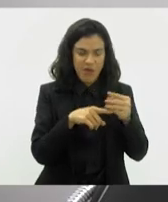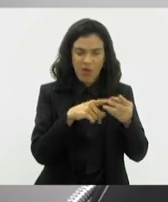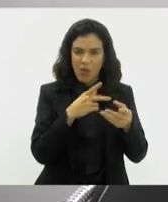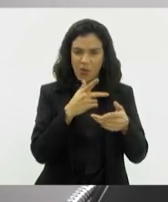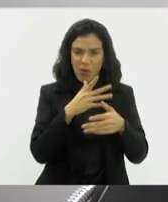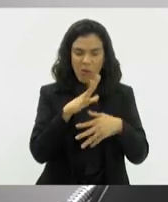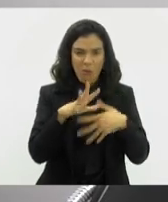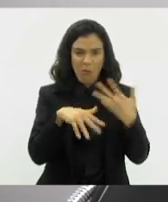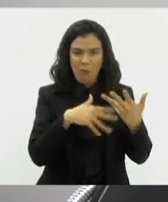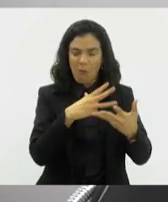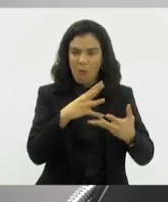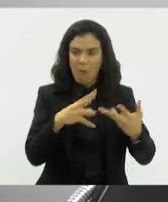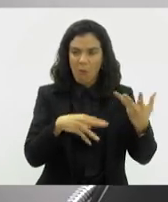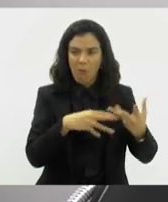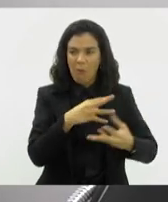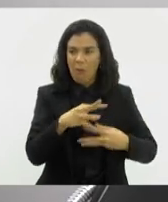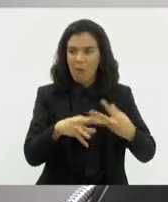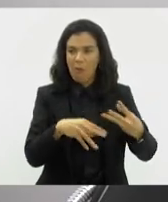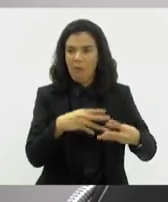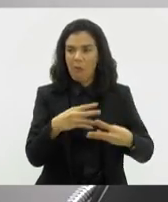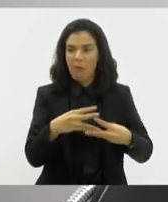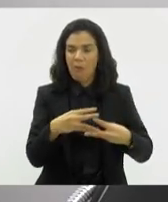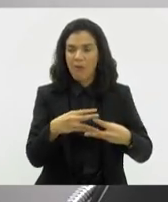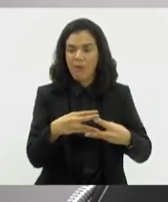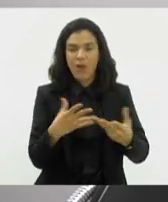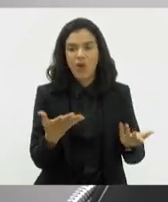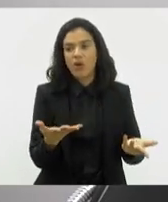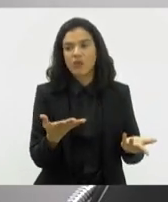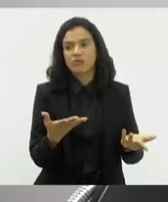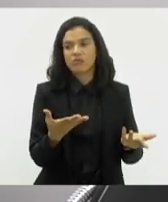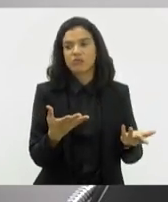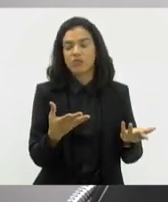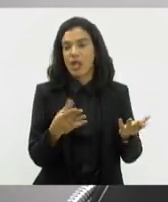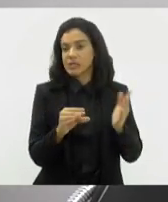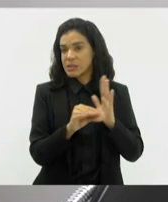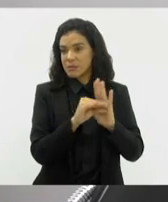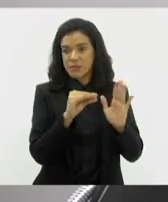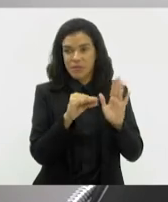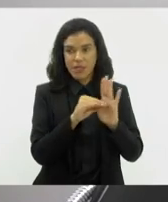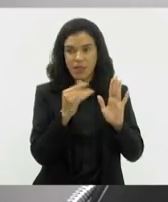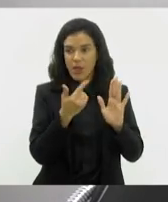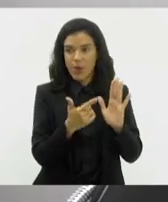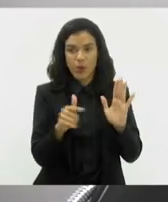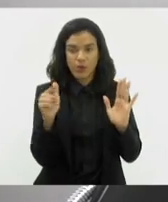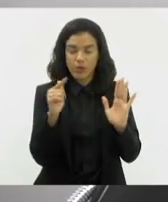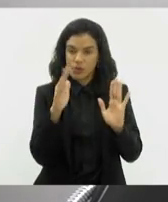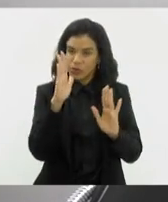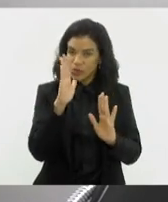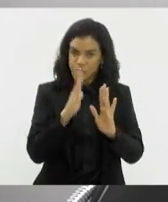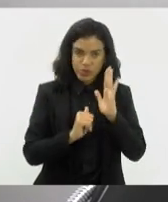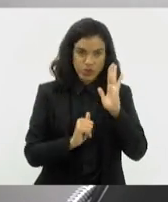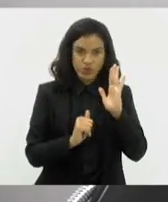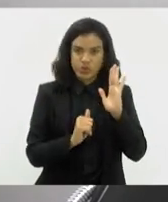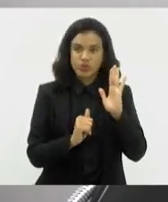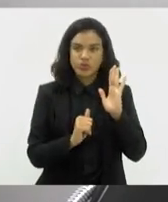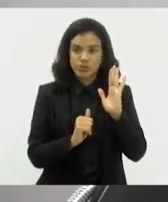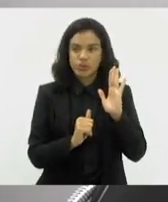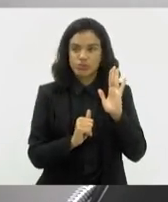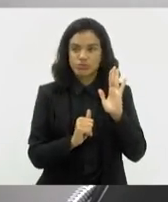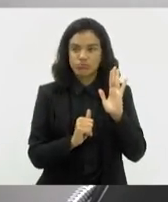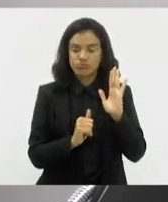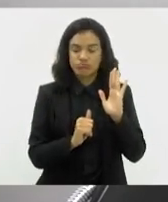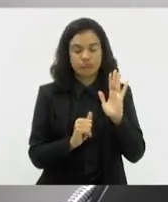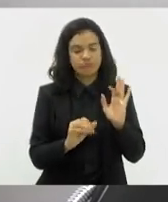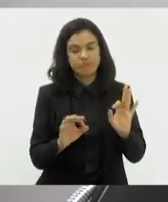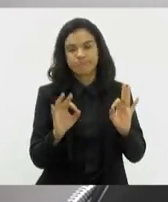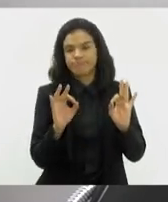Ou não tem emenda no relator, ou as emendas que ele fez são outras, não são essas. Então, estou retirando de pauta para o